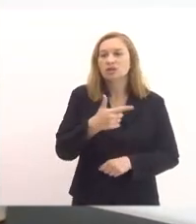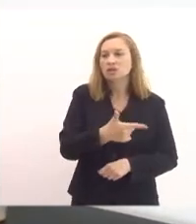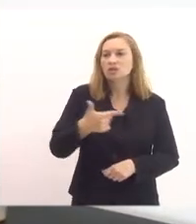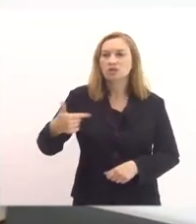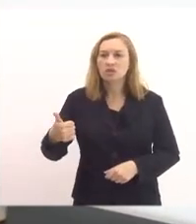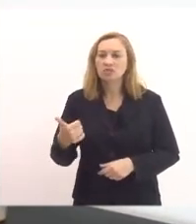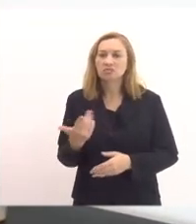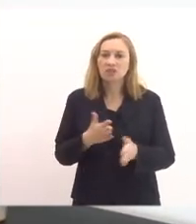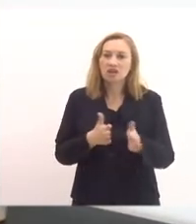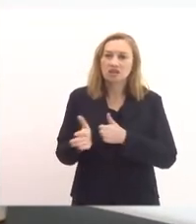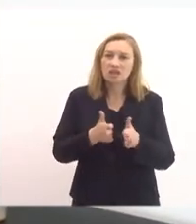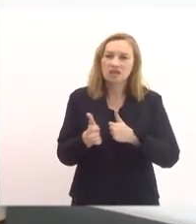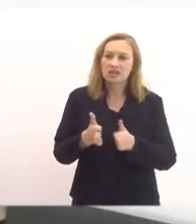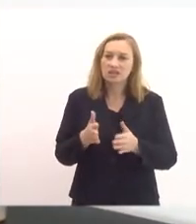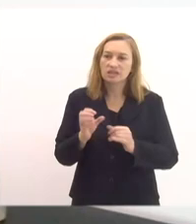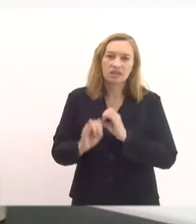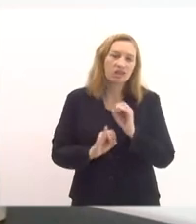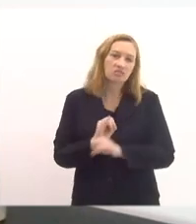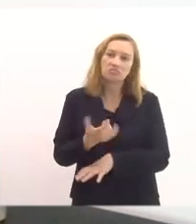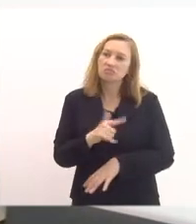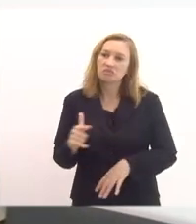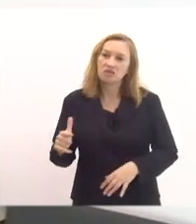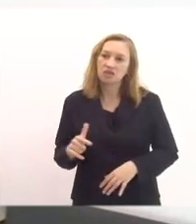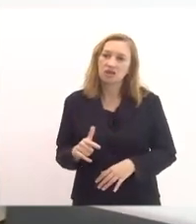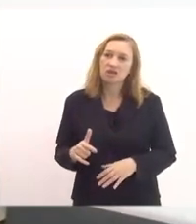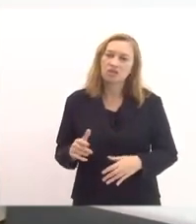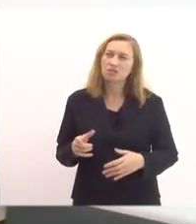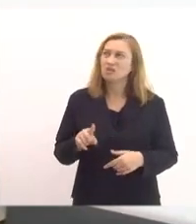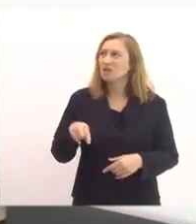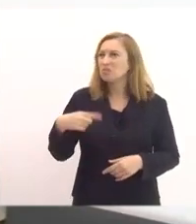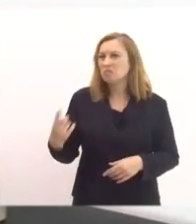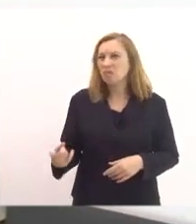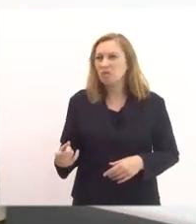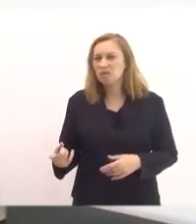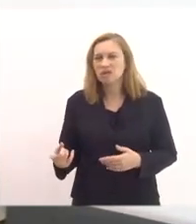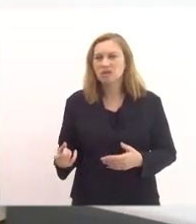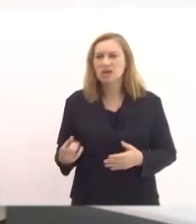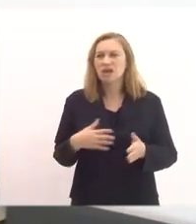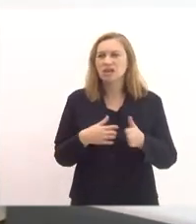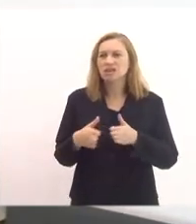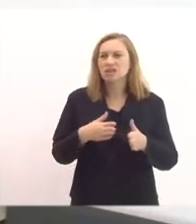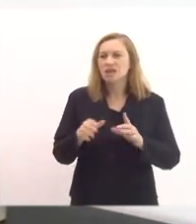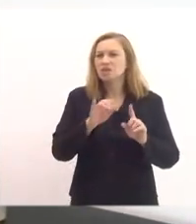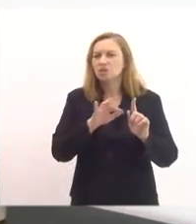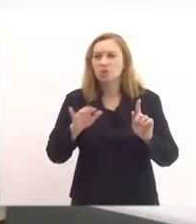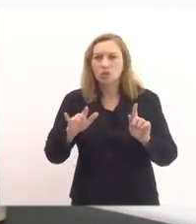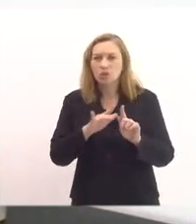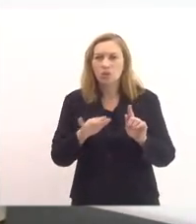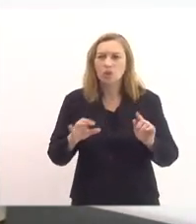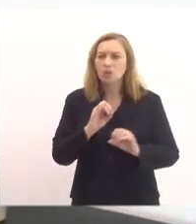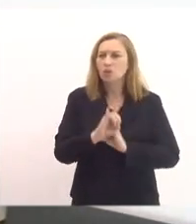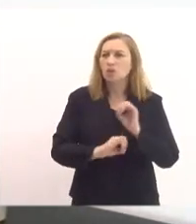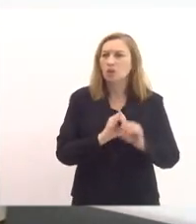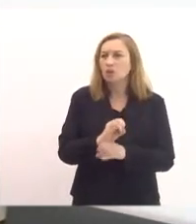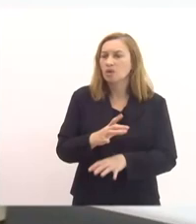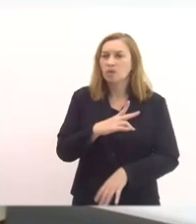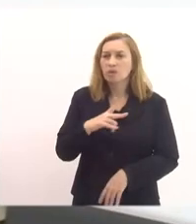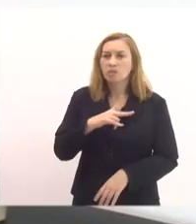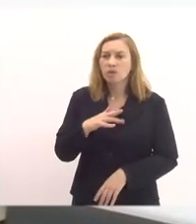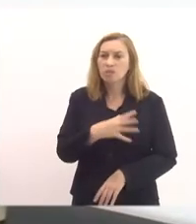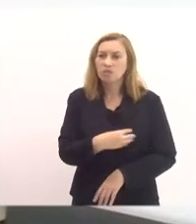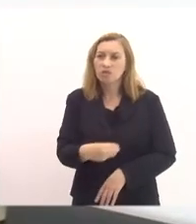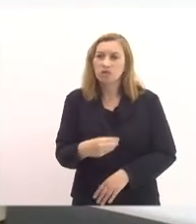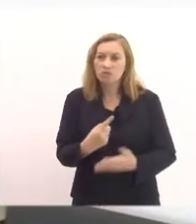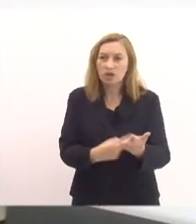à internet ainda. Só que, desde 20 anos, você começou a ter acesso a Google, a internet. Meu próprio filho, para vocês terem ideia, ele